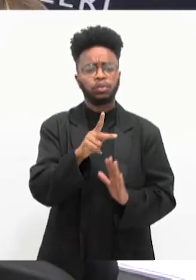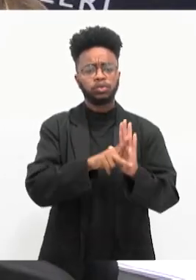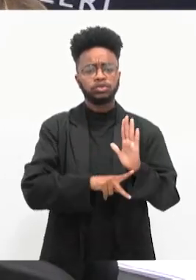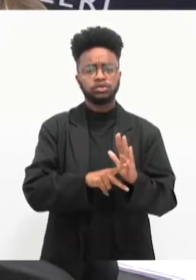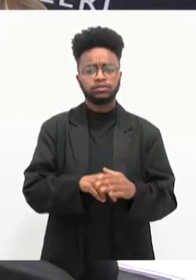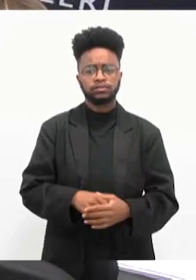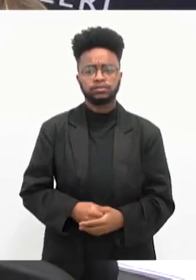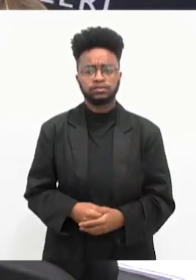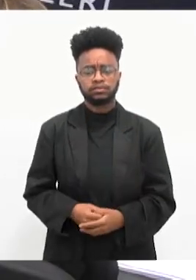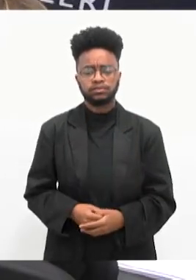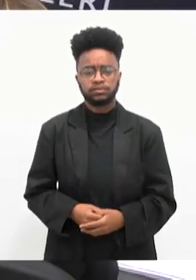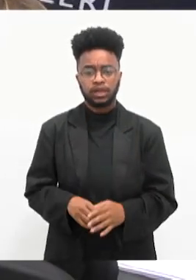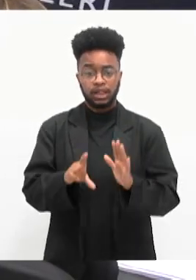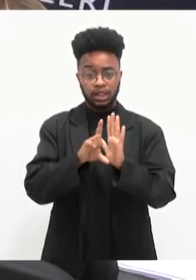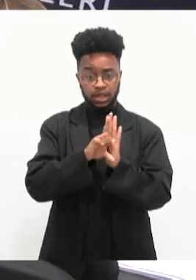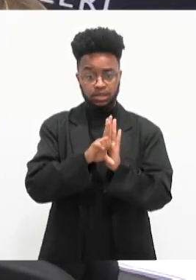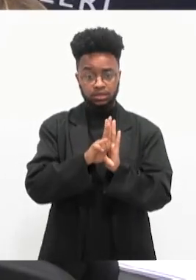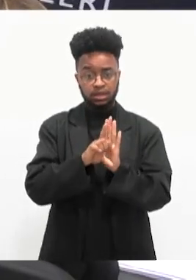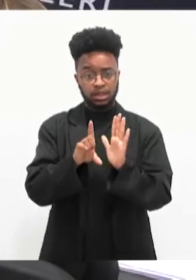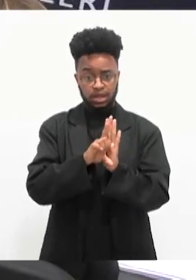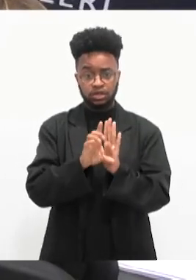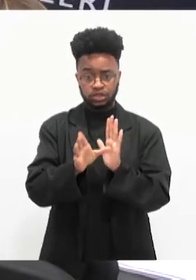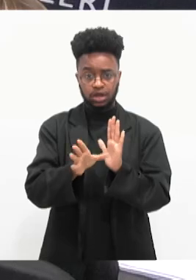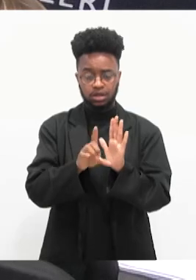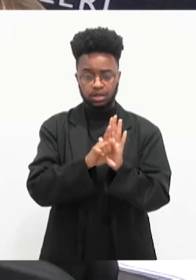deputado? É lei. Não é Lei, projeto. lei.